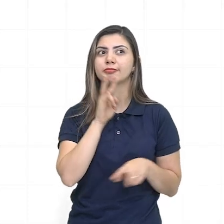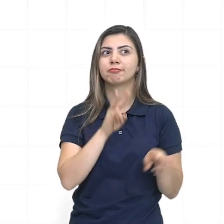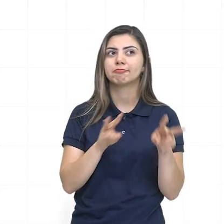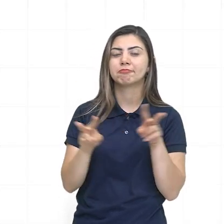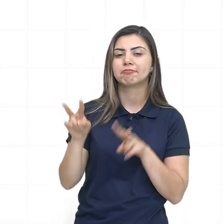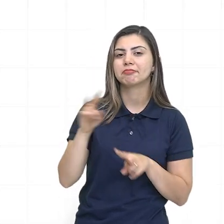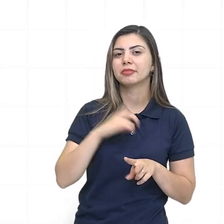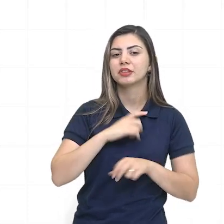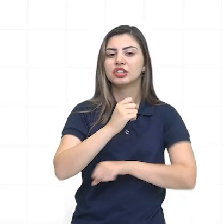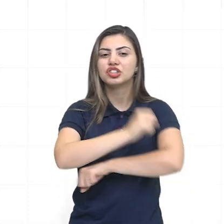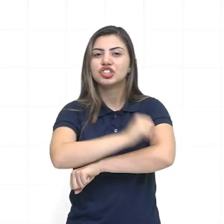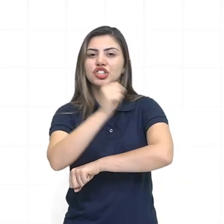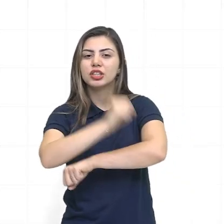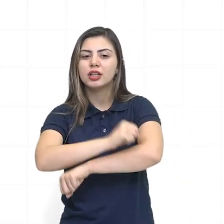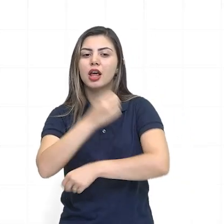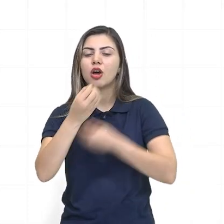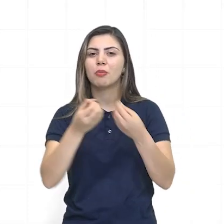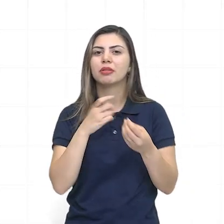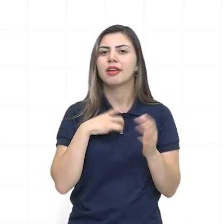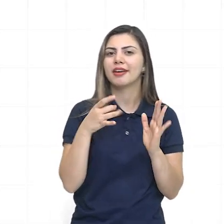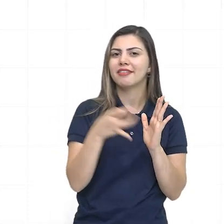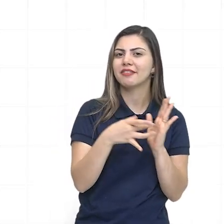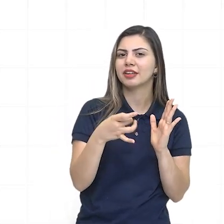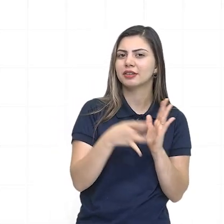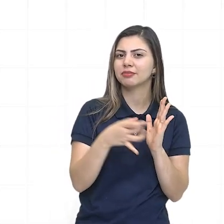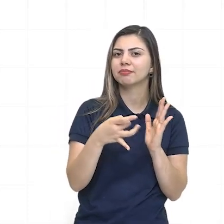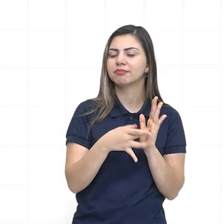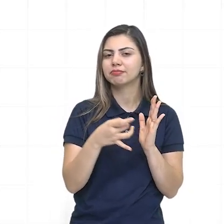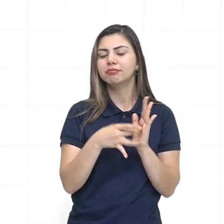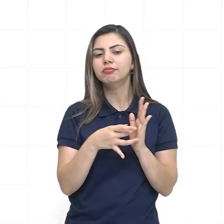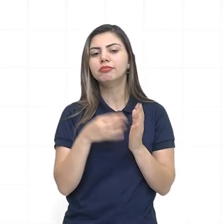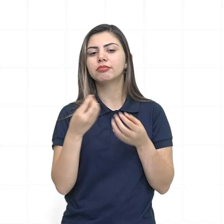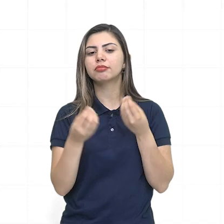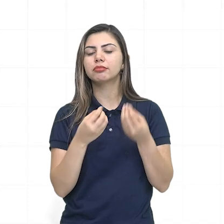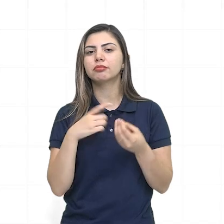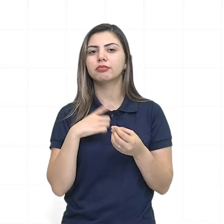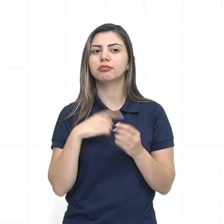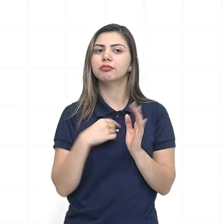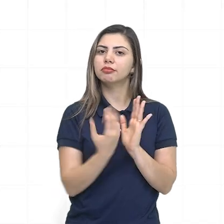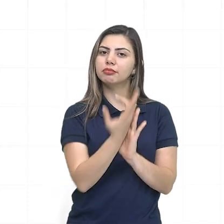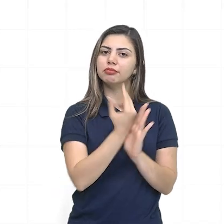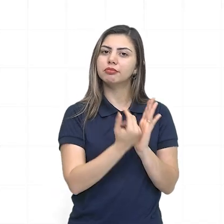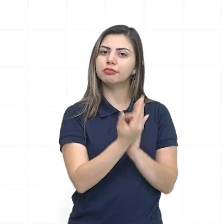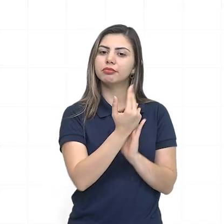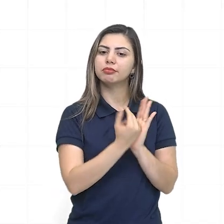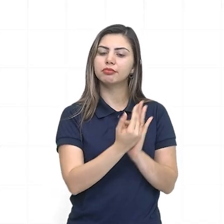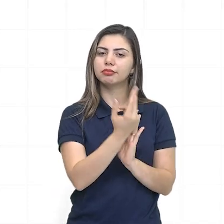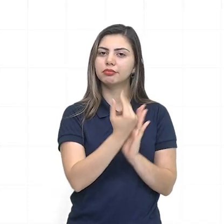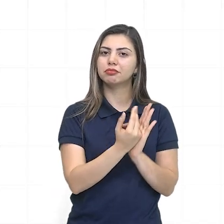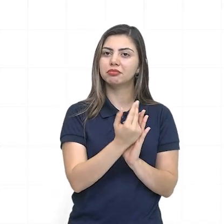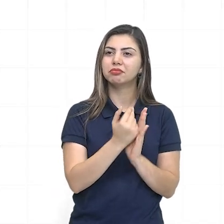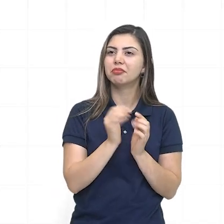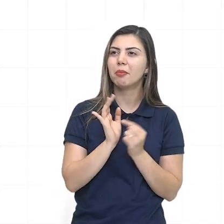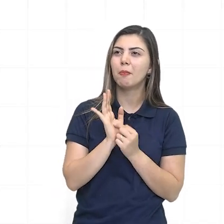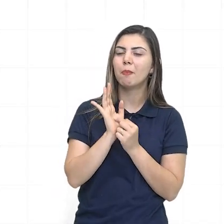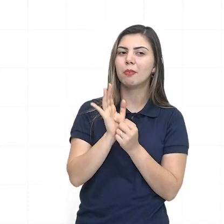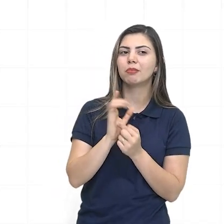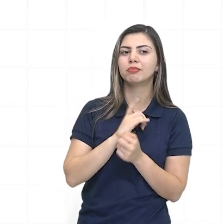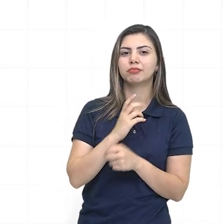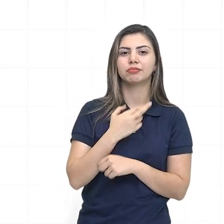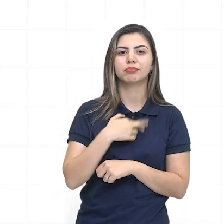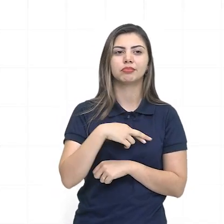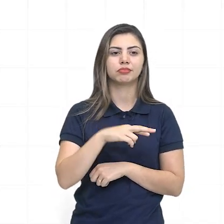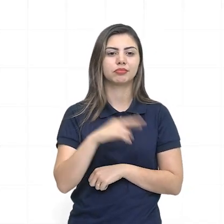nas janelas tem grandes vitrais que normalmente vão contar a história sagrada daquela religião. Então,